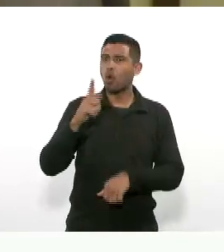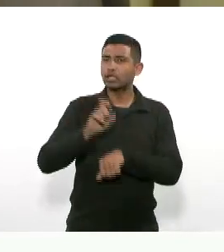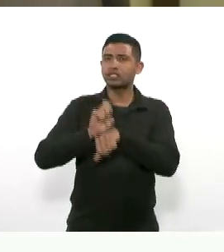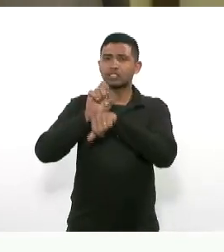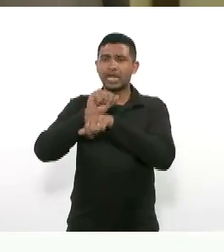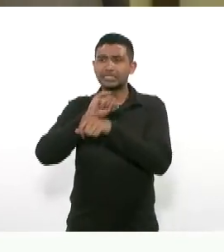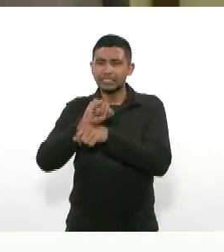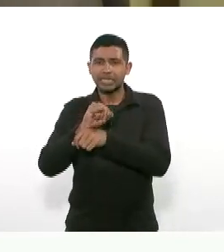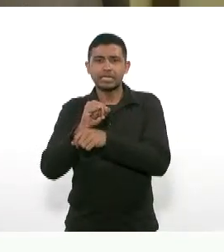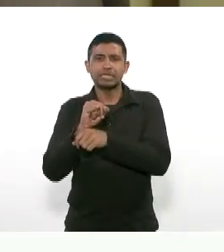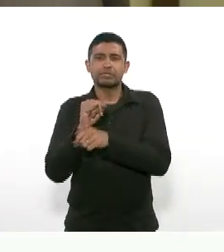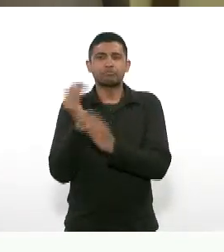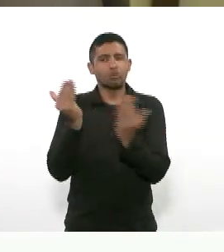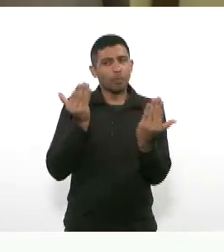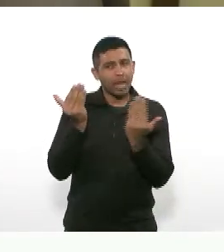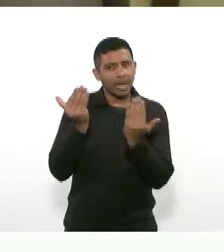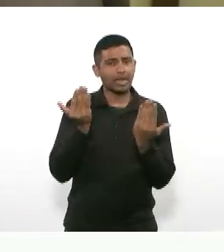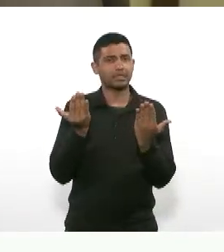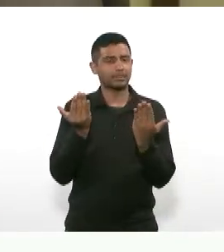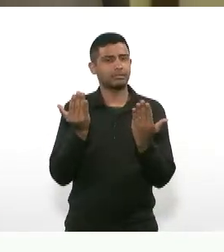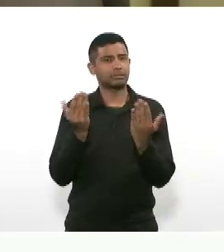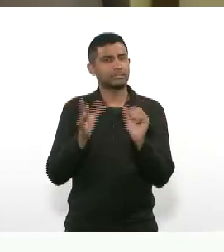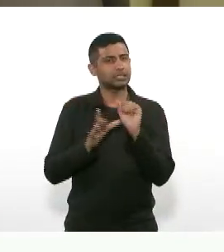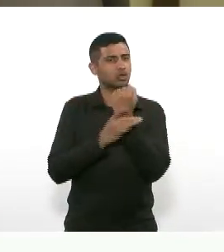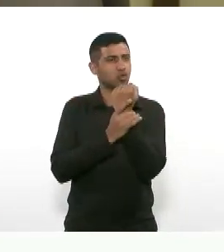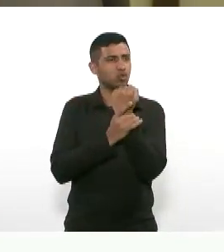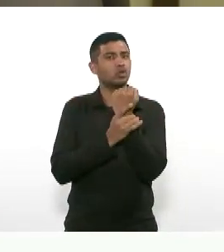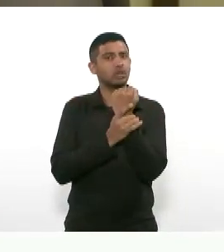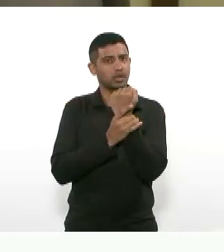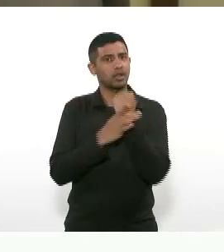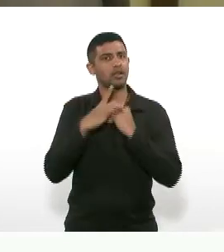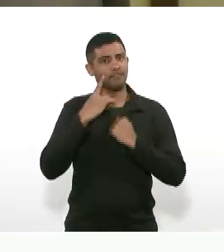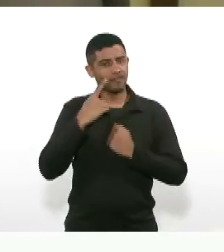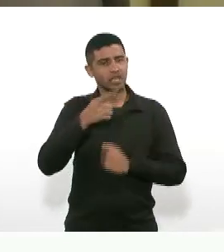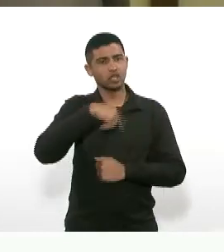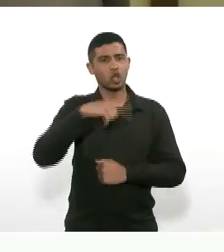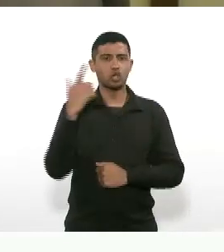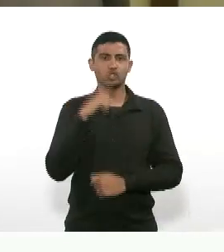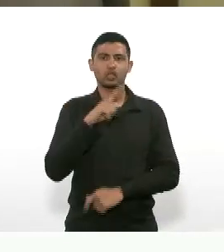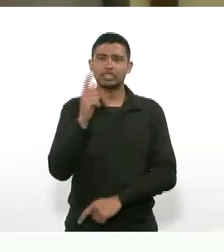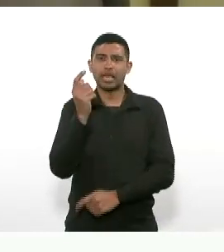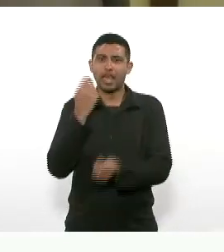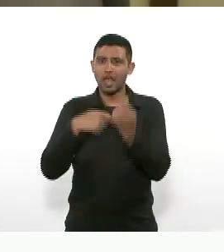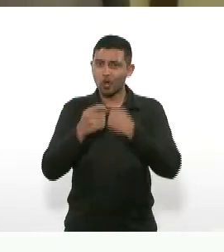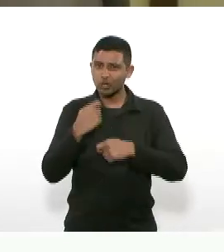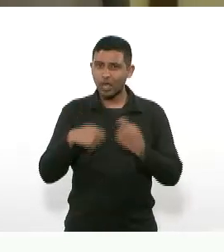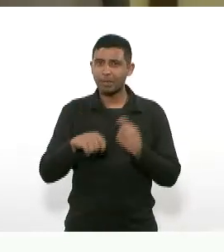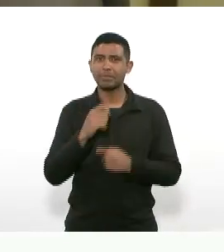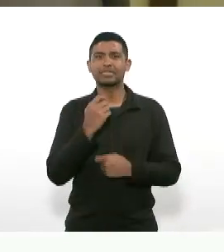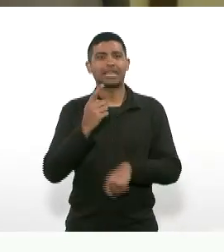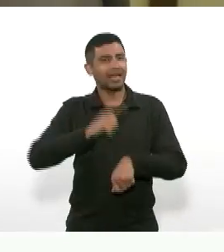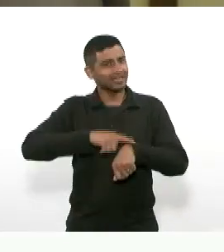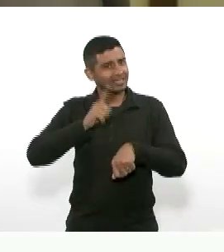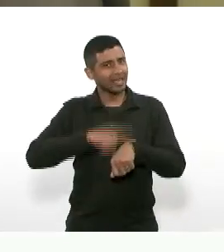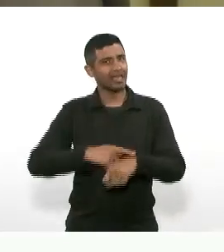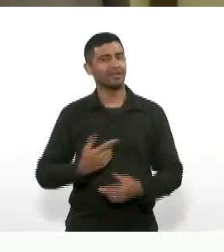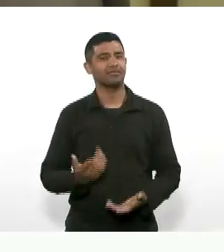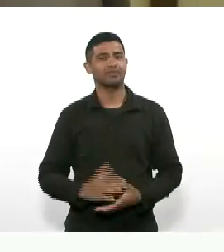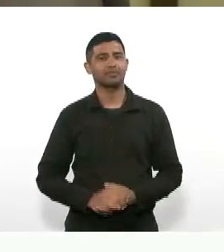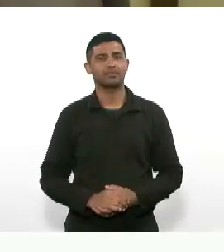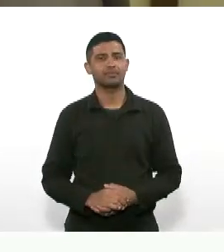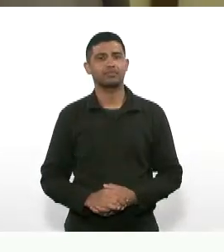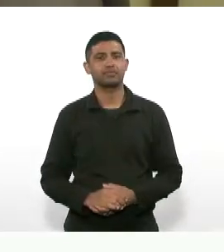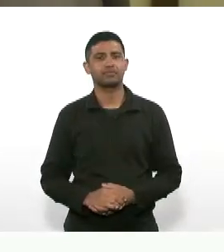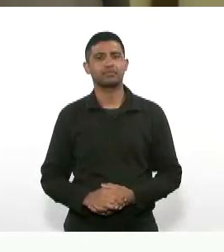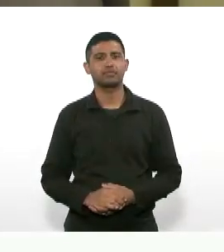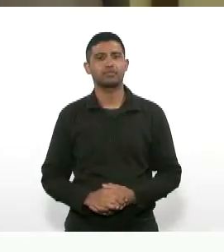dados segura, logada, enfim, isso vai economizar muito tempo para todas as instituições.